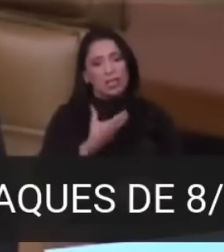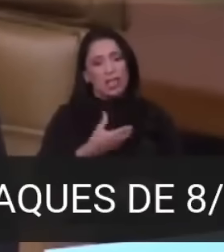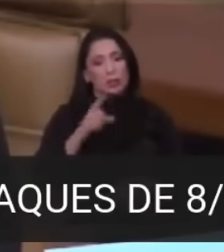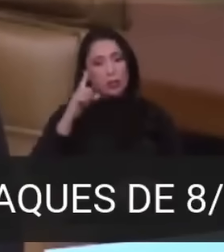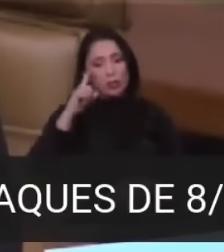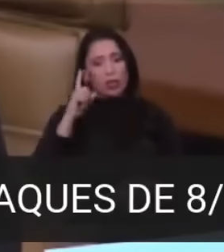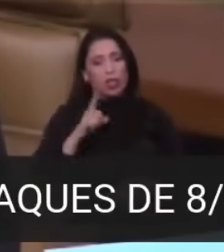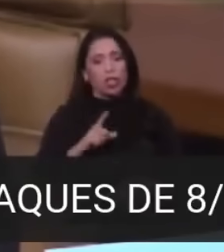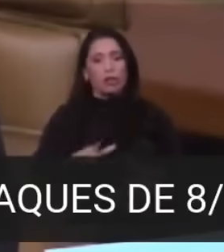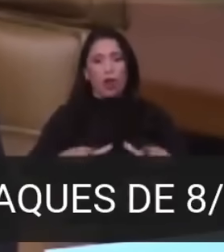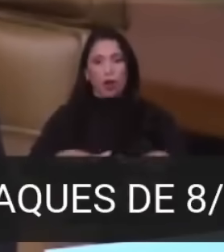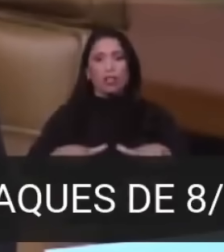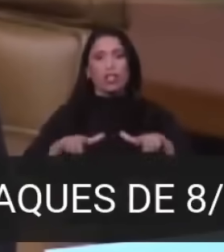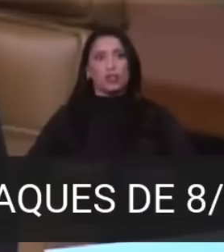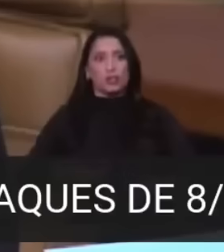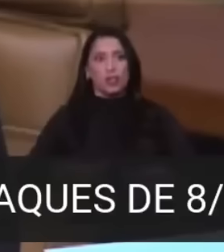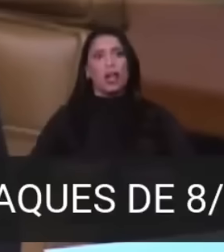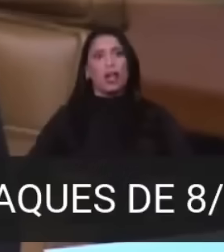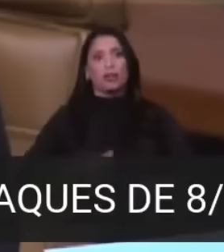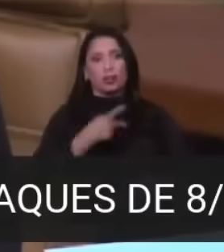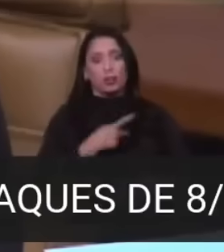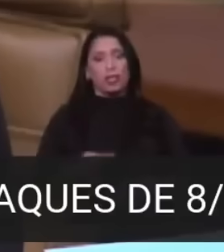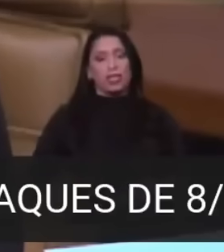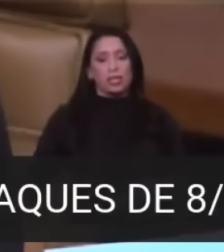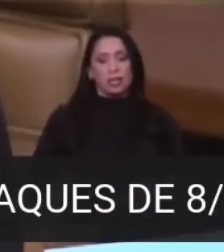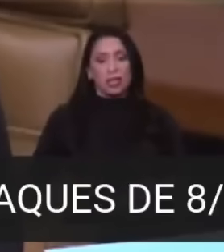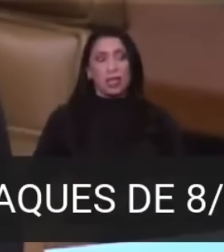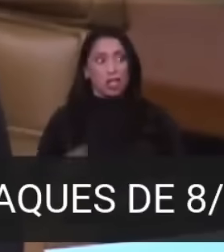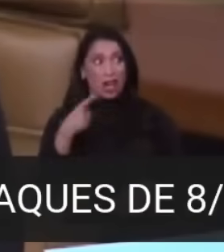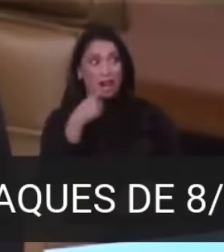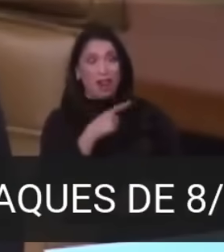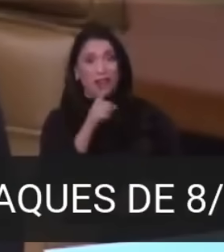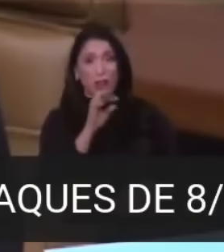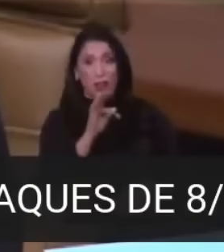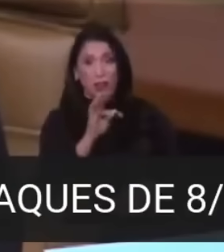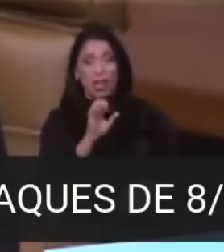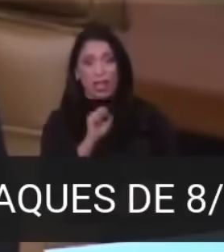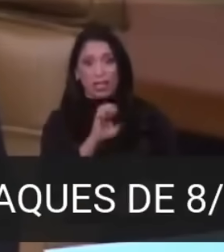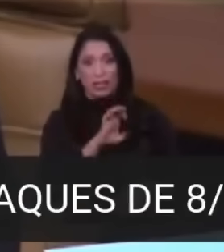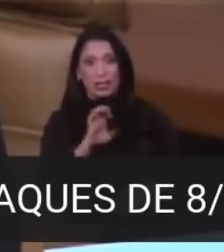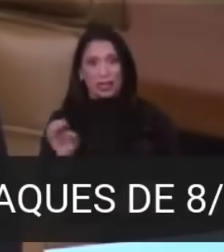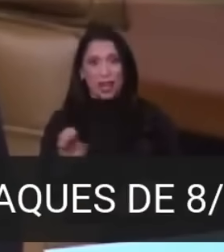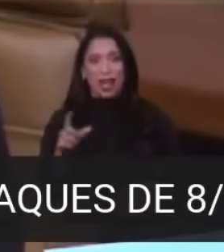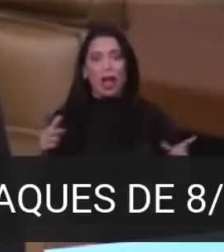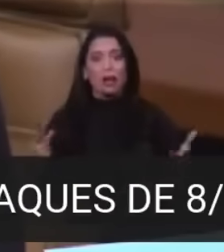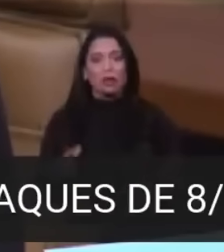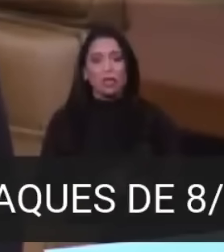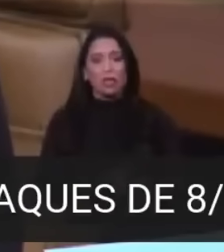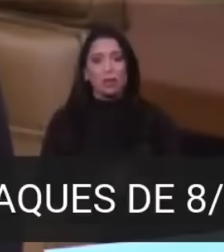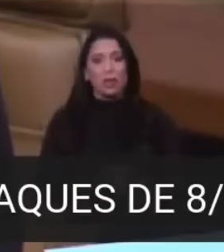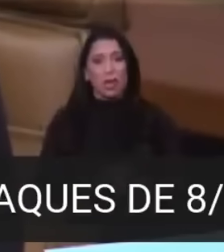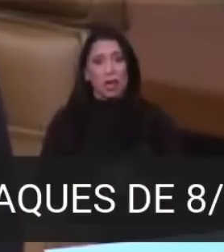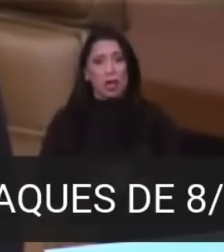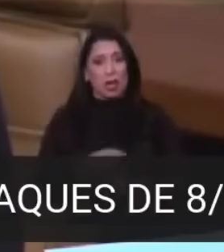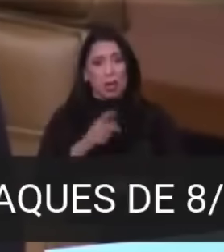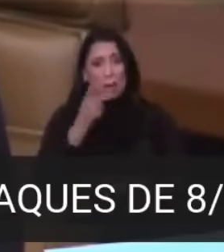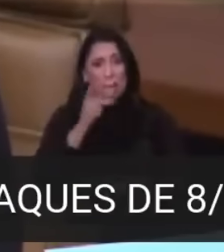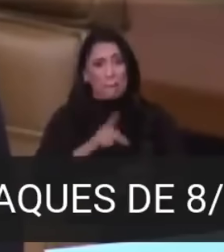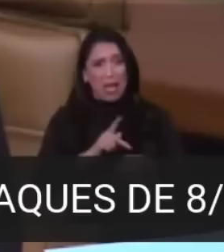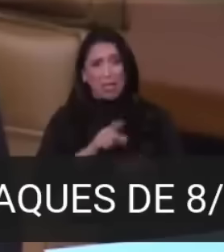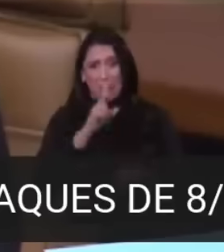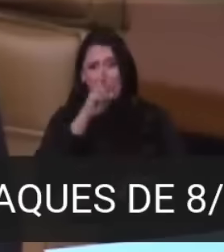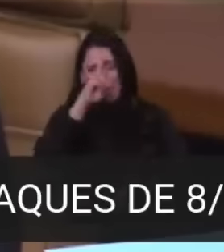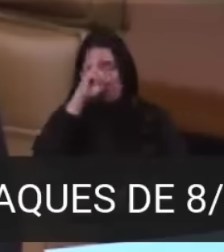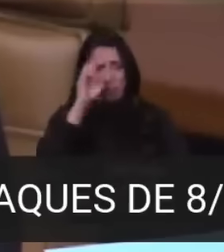eleito no Tribunal Superior Eleitoral lembramos os atos de vandalismo e depredação da